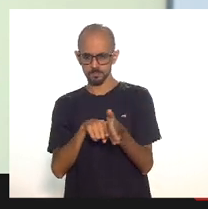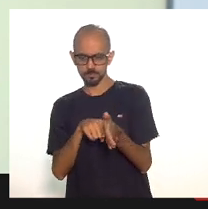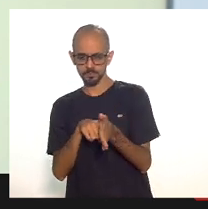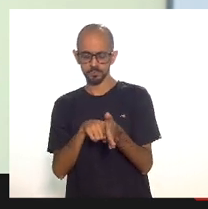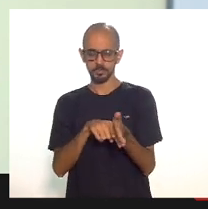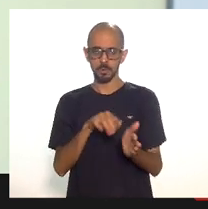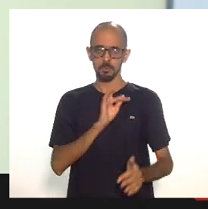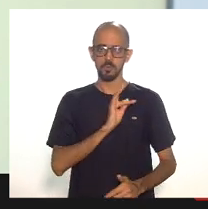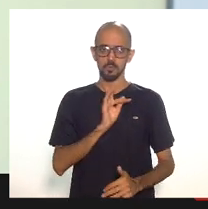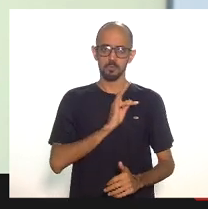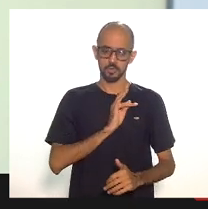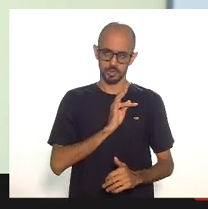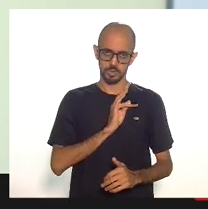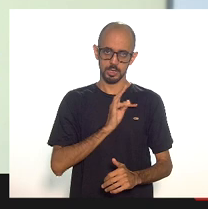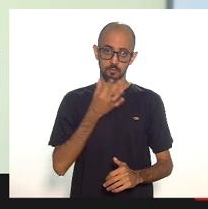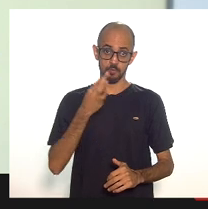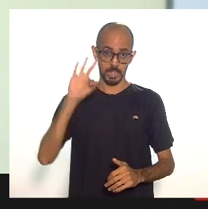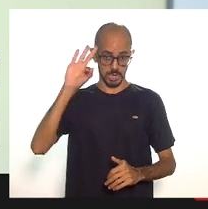Federal,